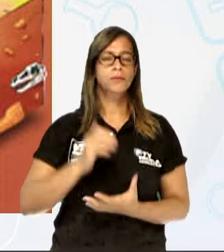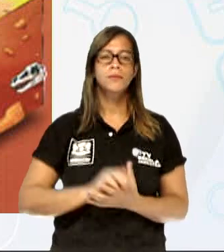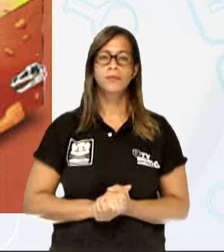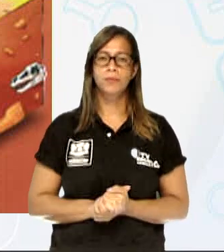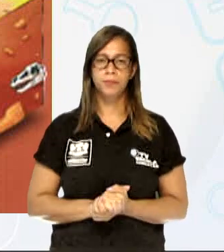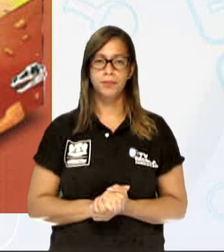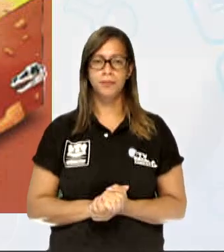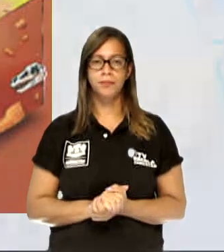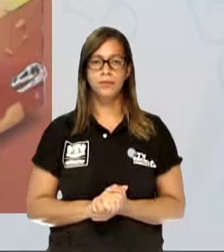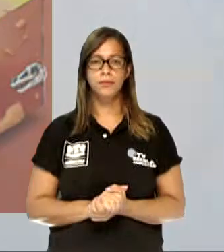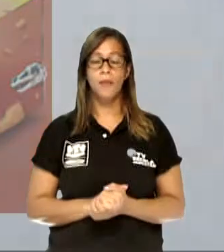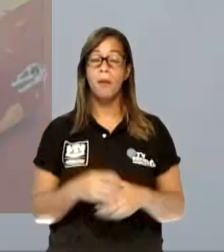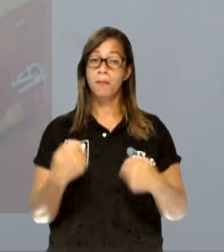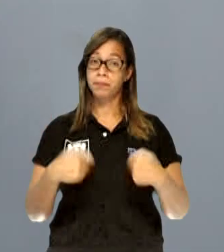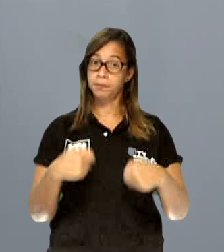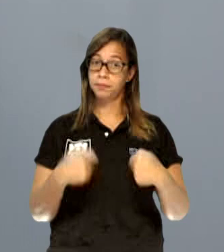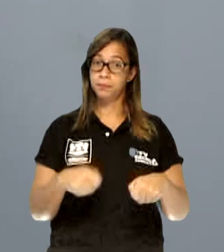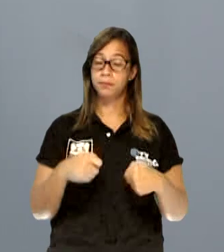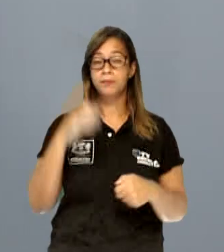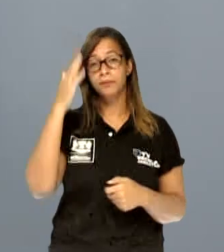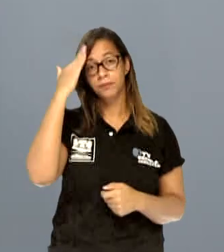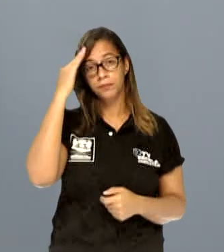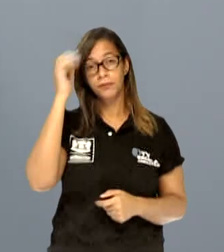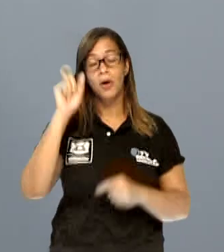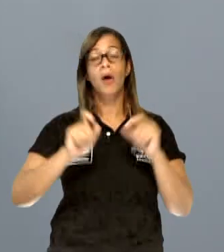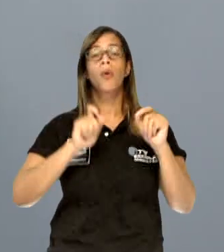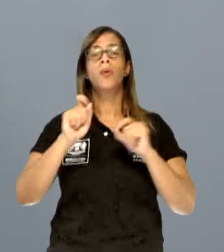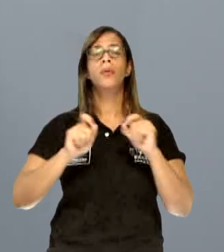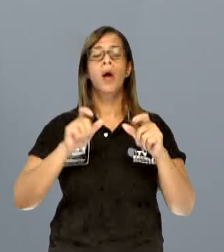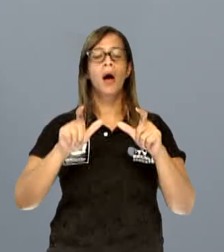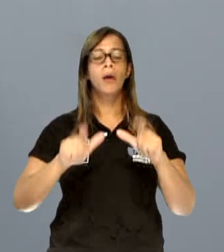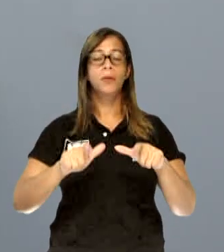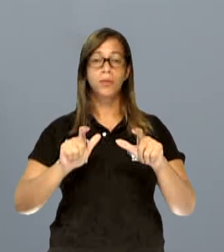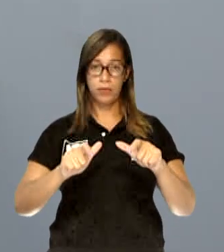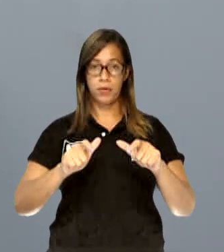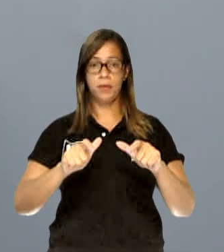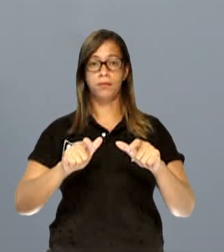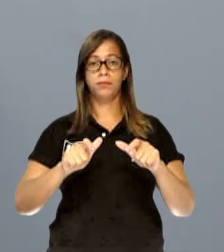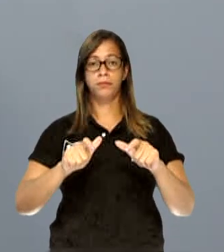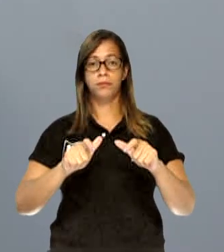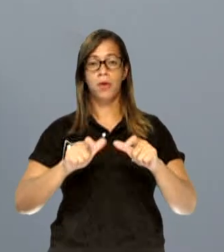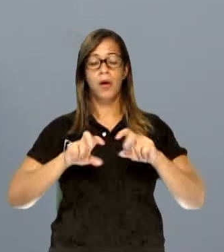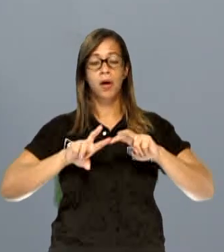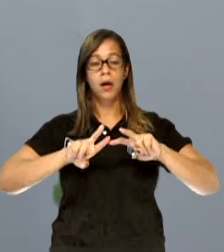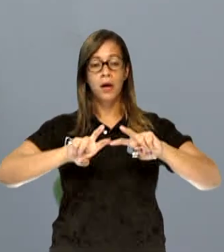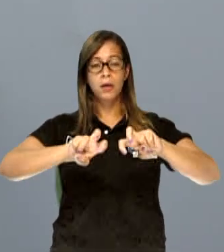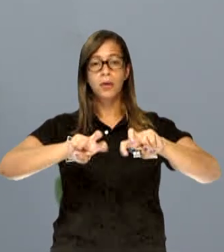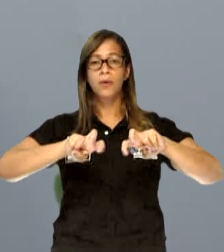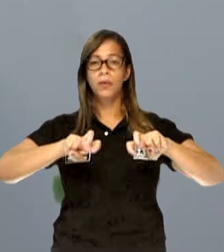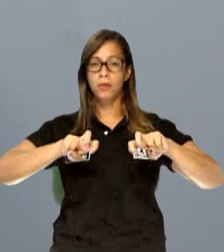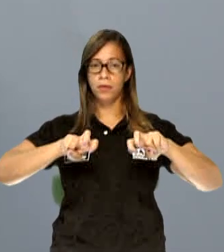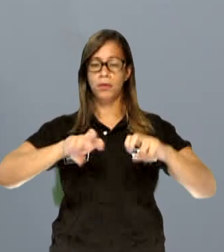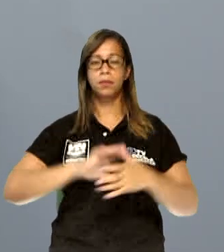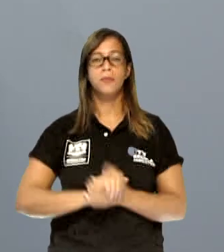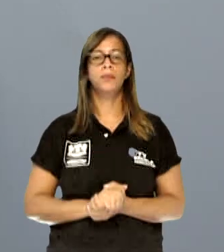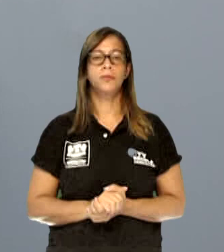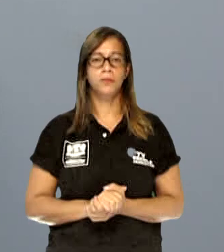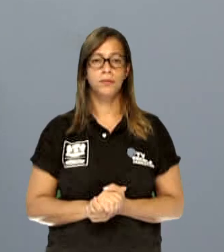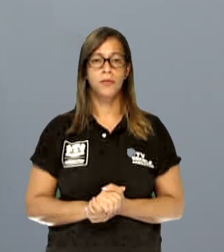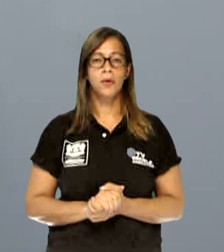Primeiro, vocês precisam saber o que é um sítio arqueológico. São locais, onde foram